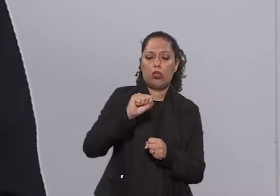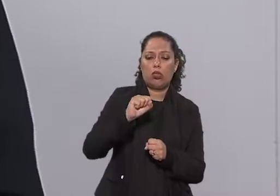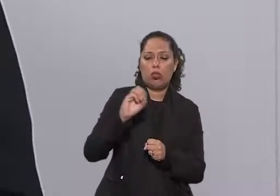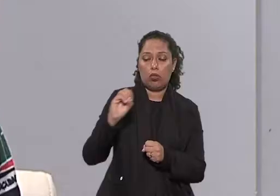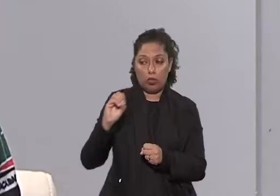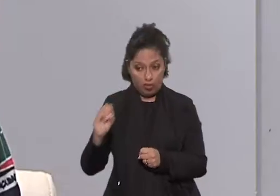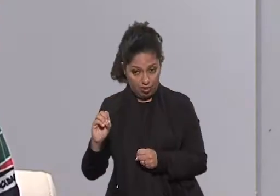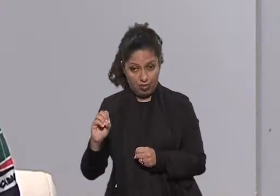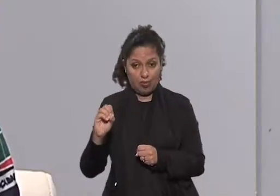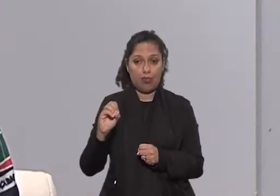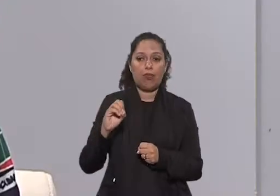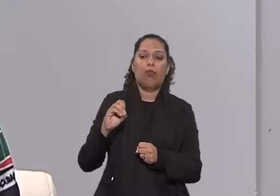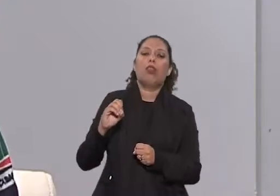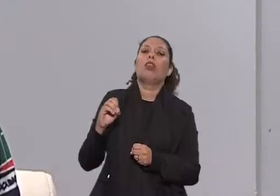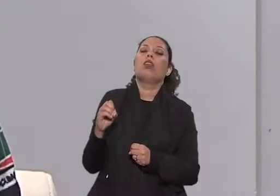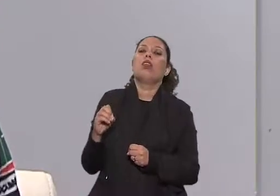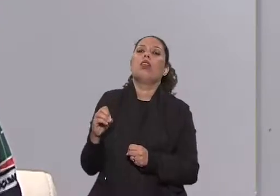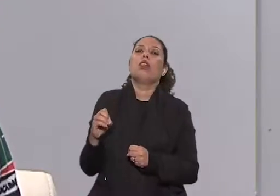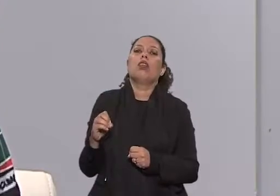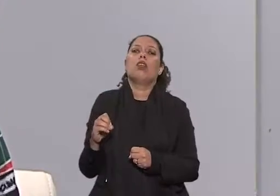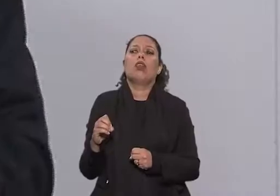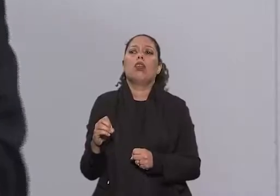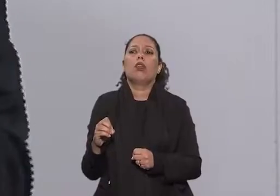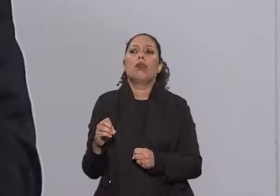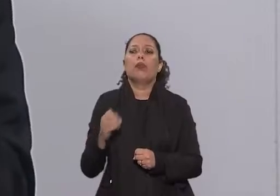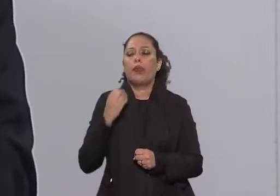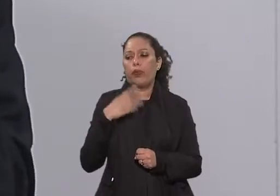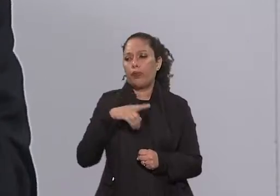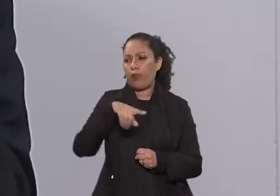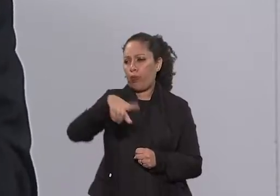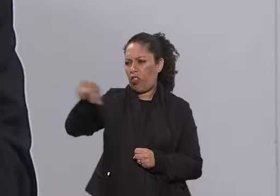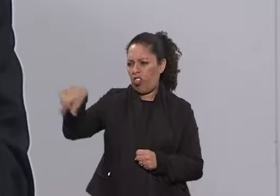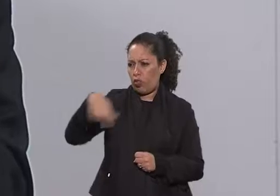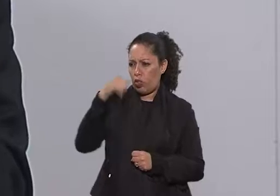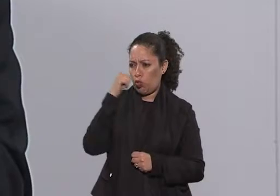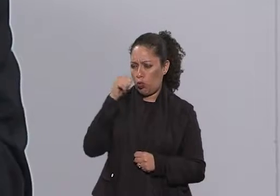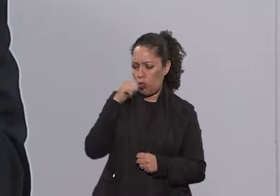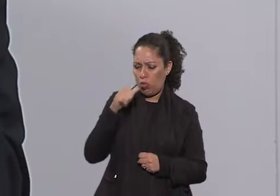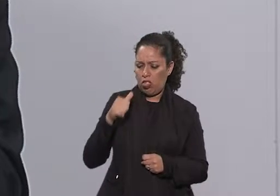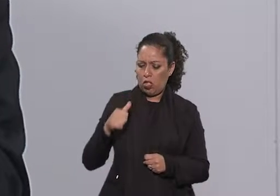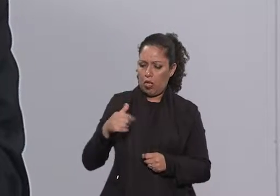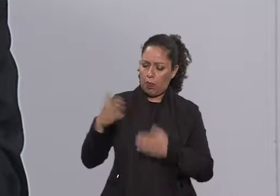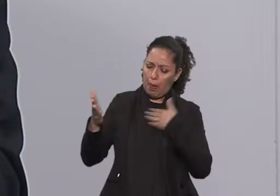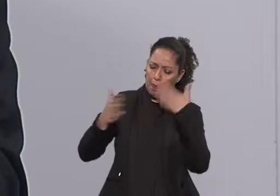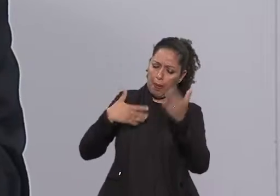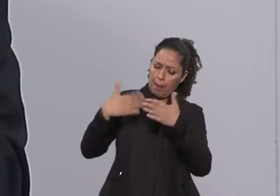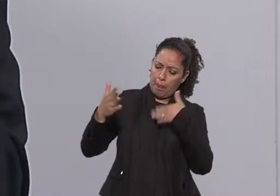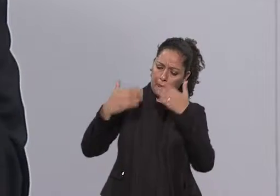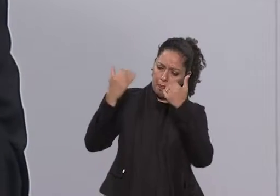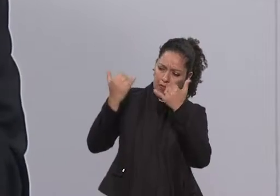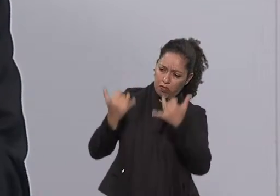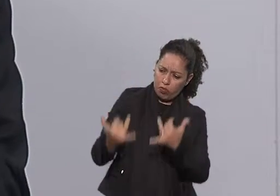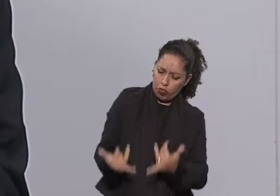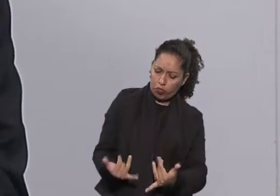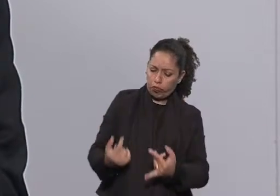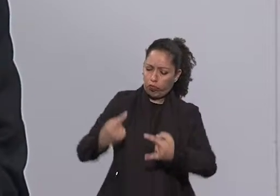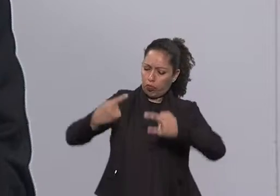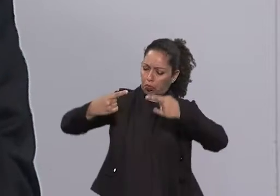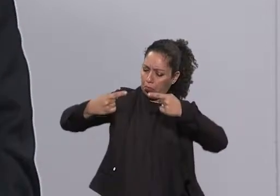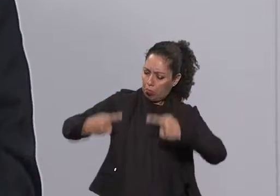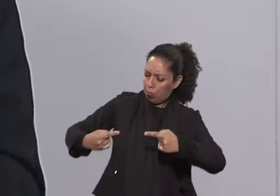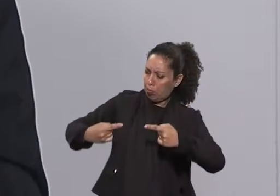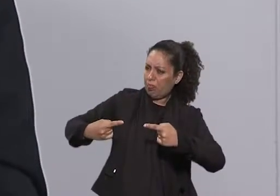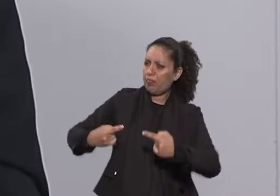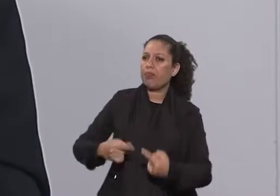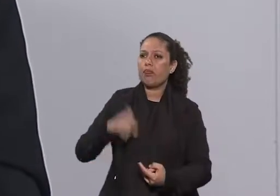80 já jogou também pelo jogo vocês conversam dessa importância de estarem disputando é essa competição